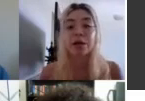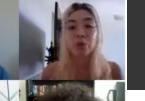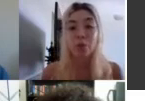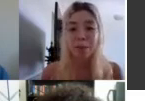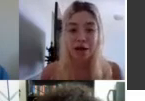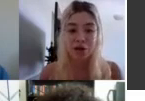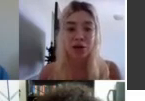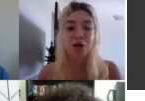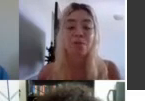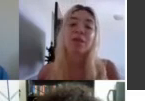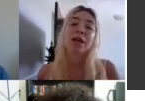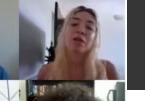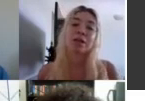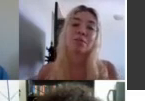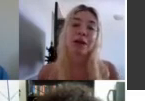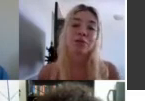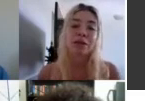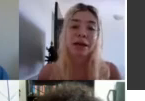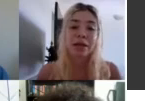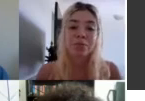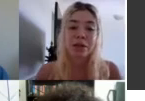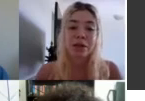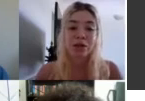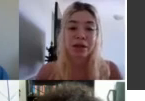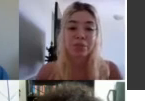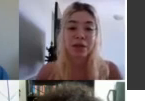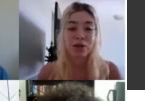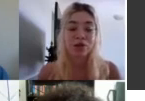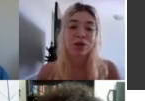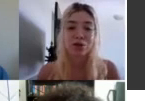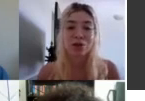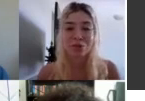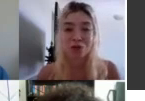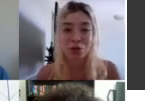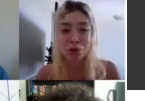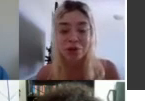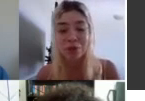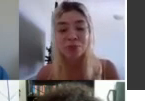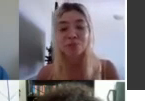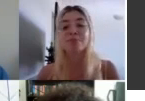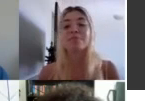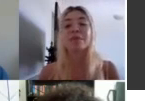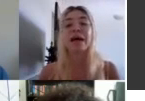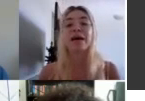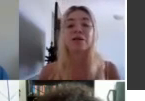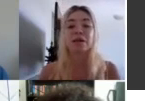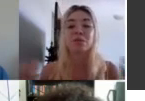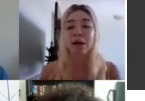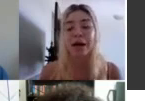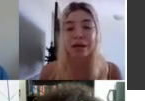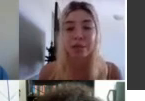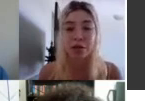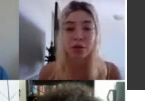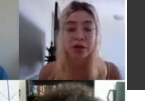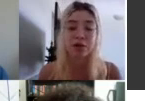também dentro do Padlet. Nós também nos integramos à Jornada Pedagógica de 2022. Fizemos